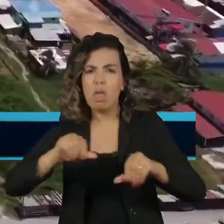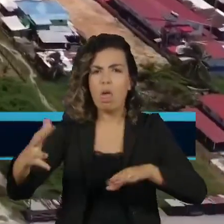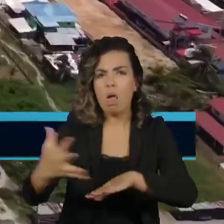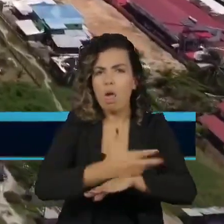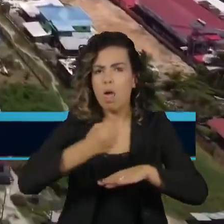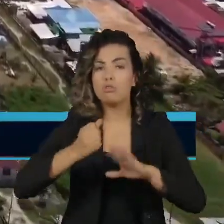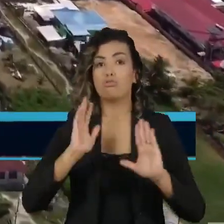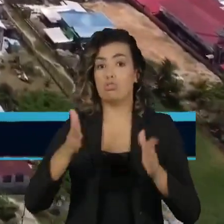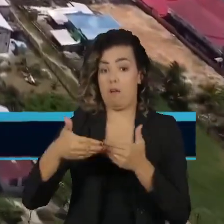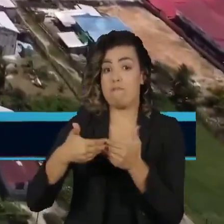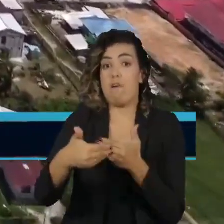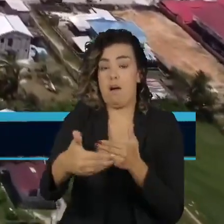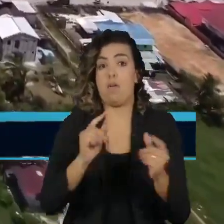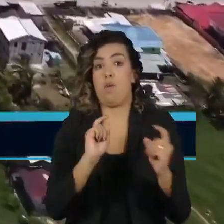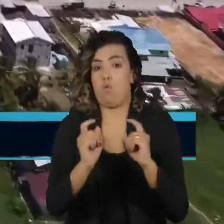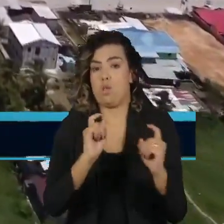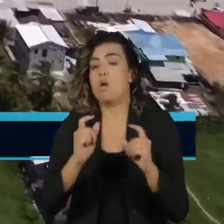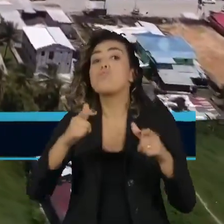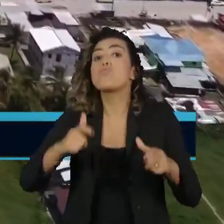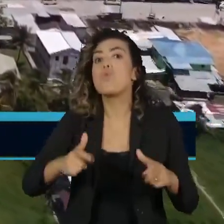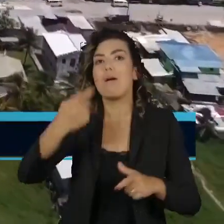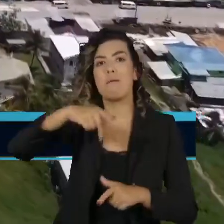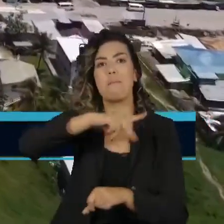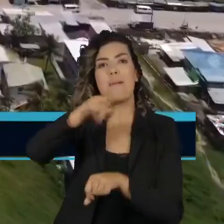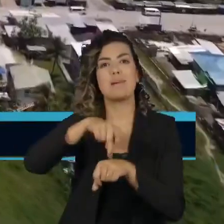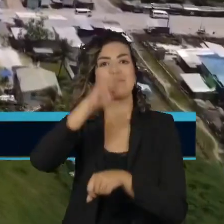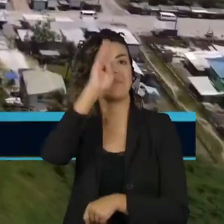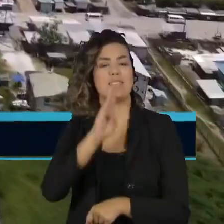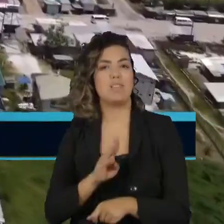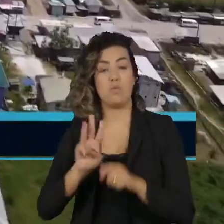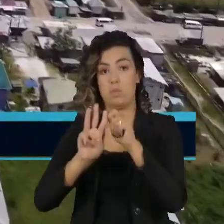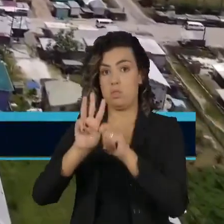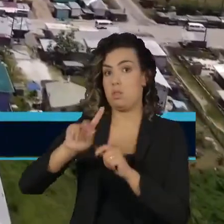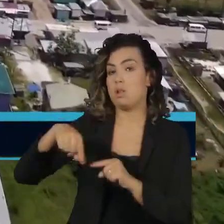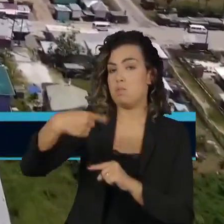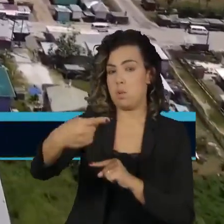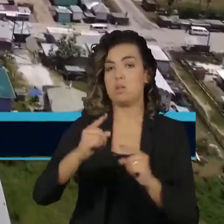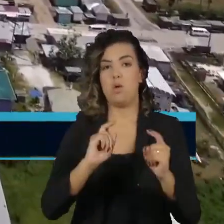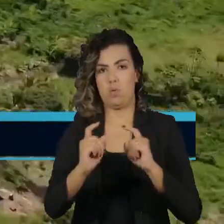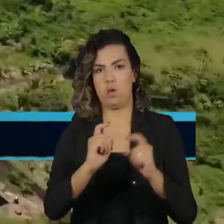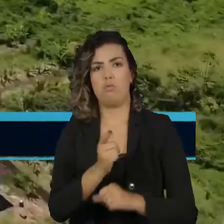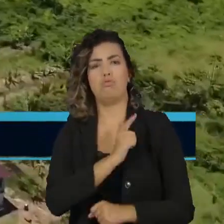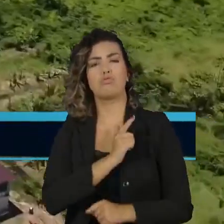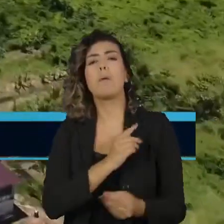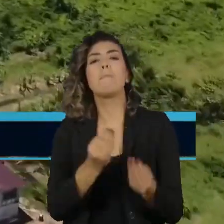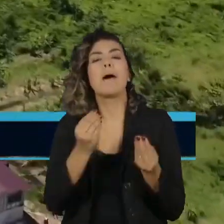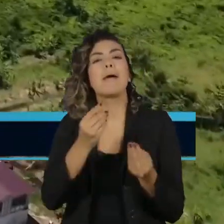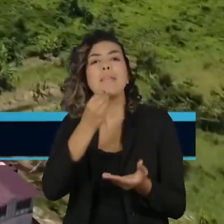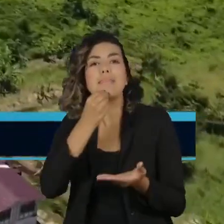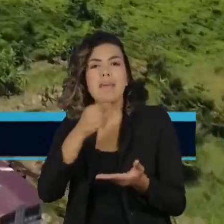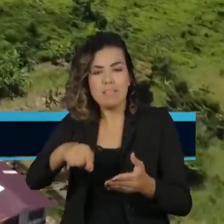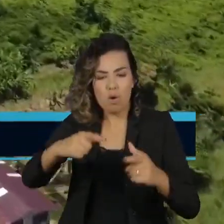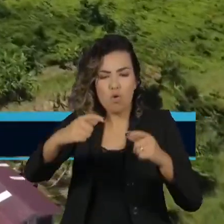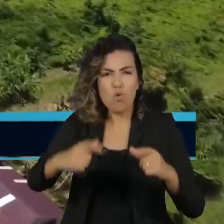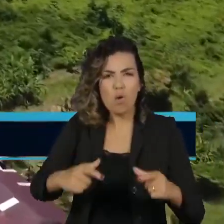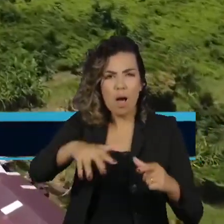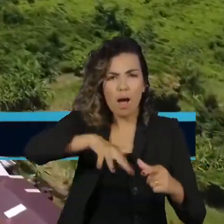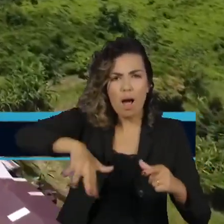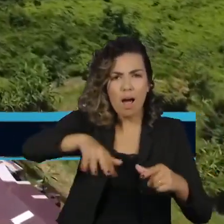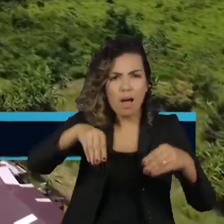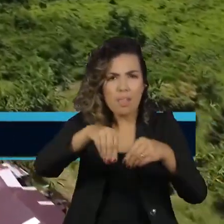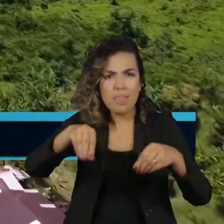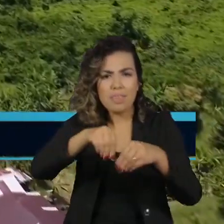reunião será realizada no Brasil nos próximos 3S meses a disputa Centenária pela região de essequibo voltou à